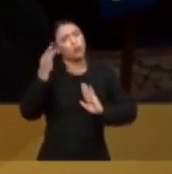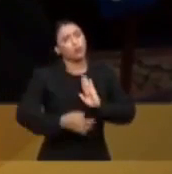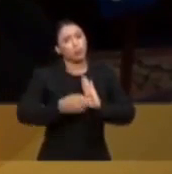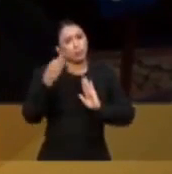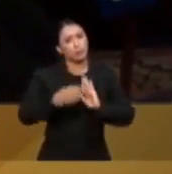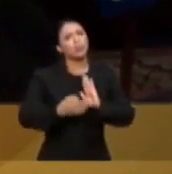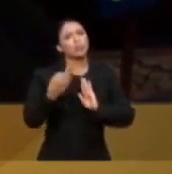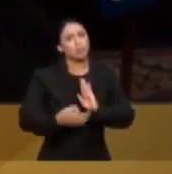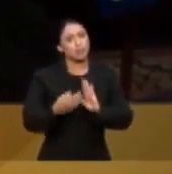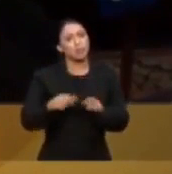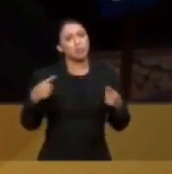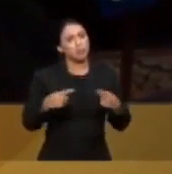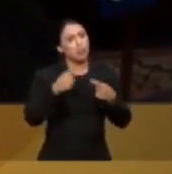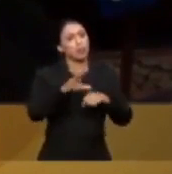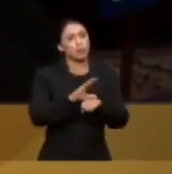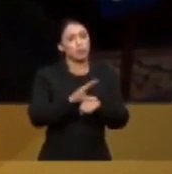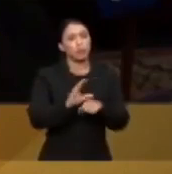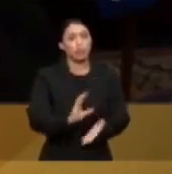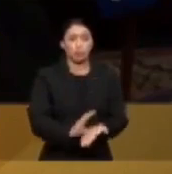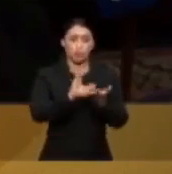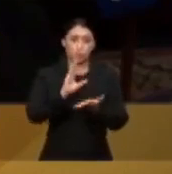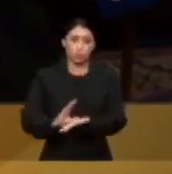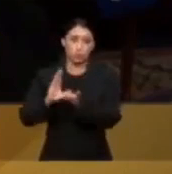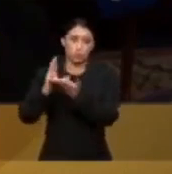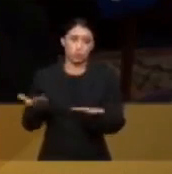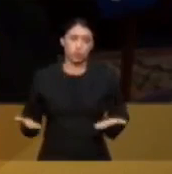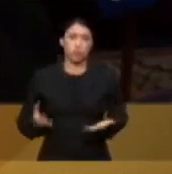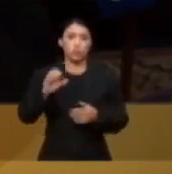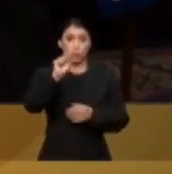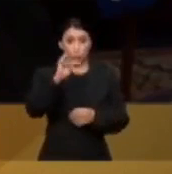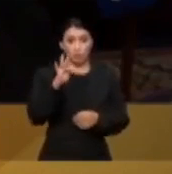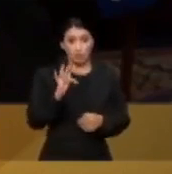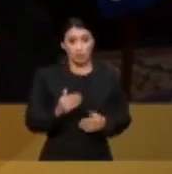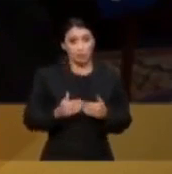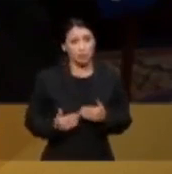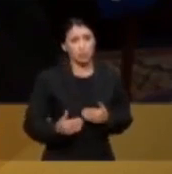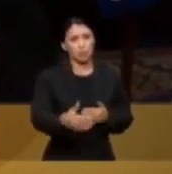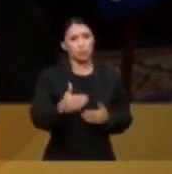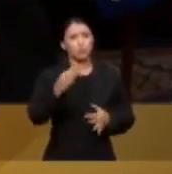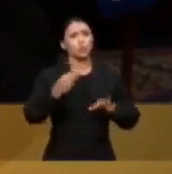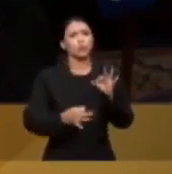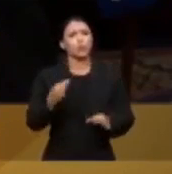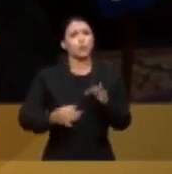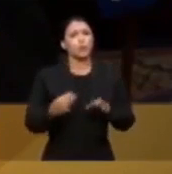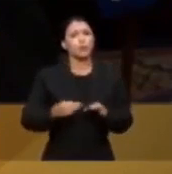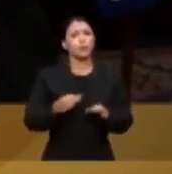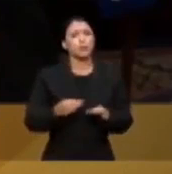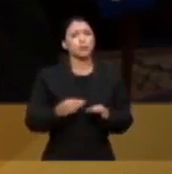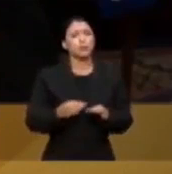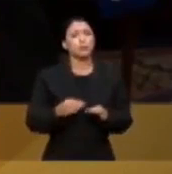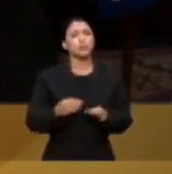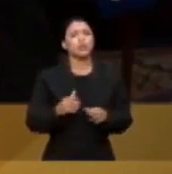das competências constitucionais dos conselhos. O Supremo Tribunal Federal, a partir do julgamento da questão de ordem na ação